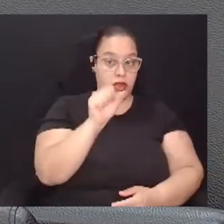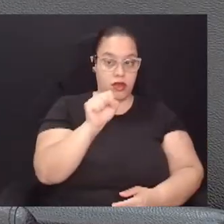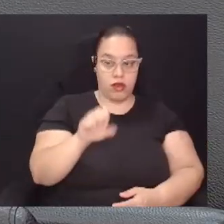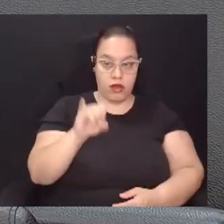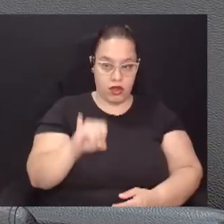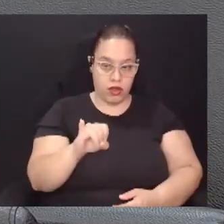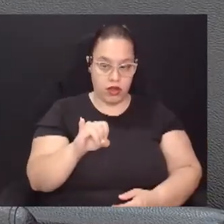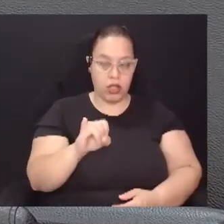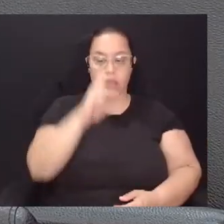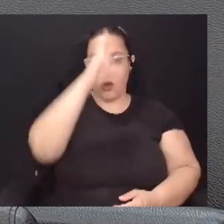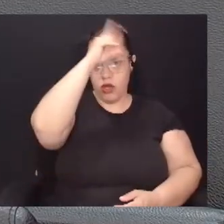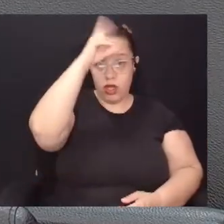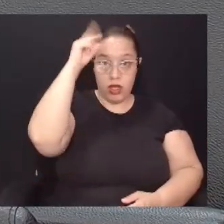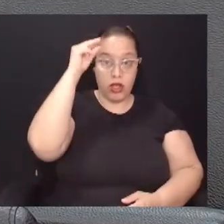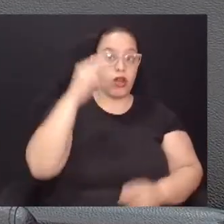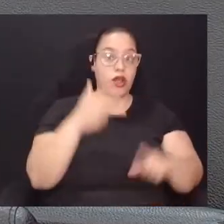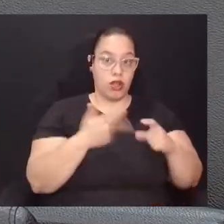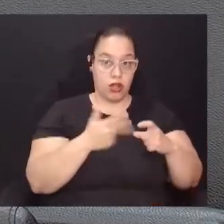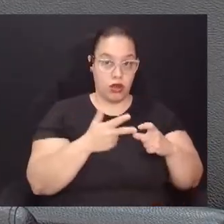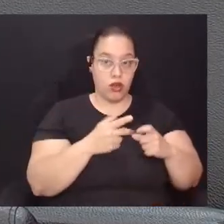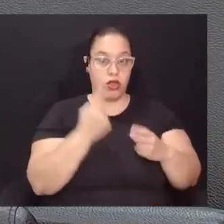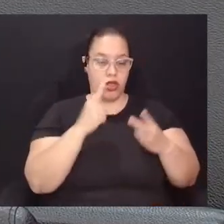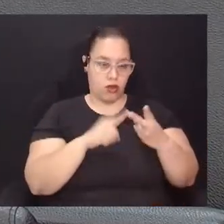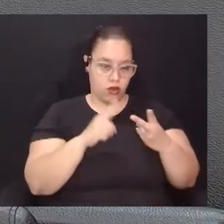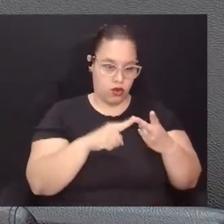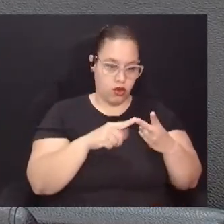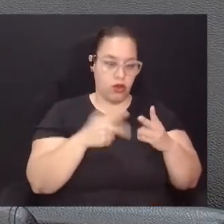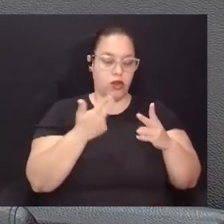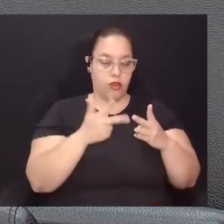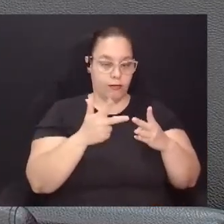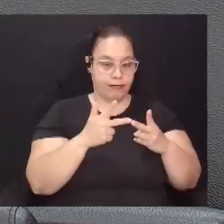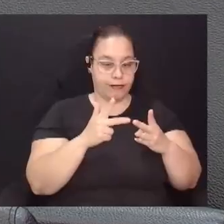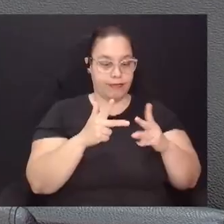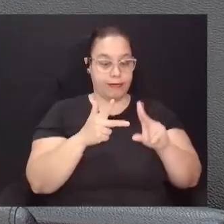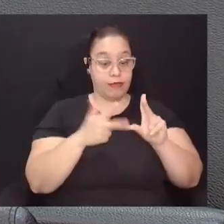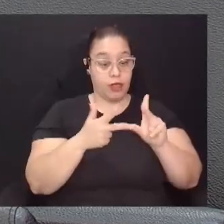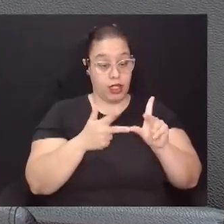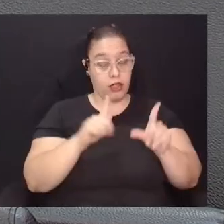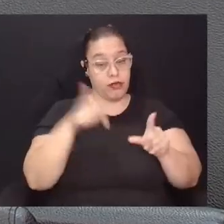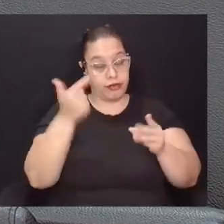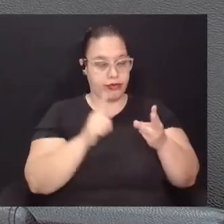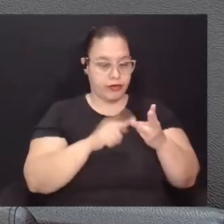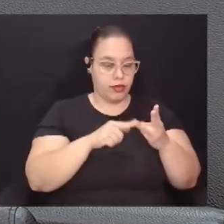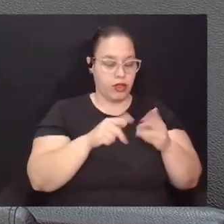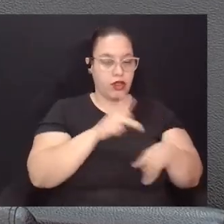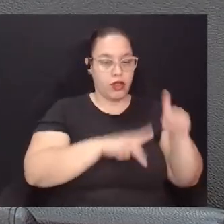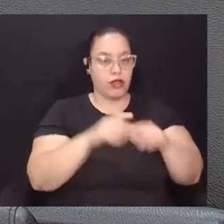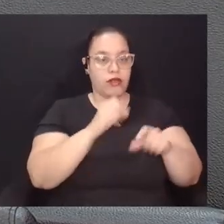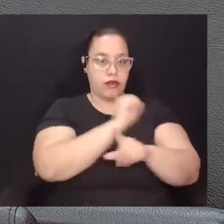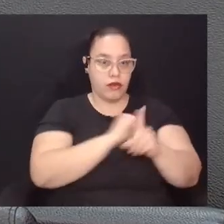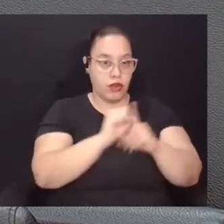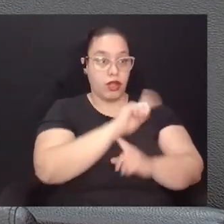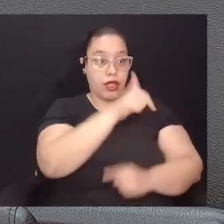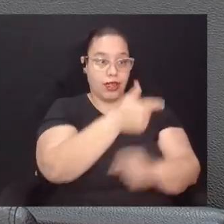que o SEI, do nível da prefeitura, né, do executivo, ele tem que ser um, do nível do legislativo, né, ele precisa ser outro, e o nível da população da